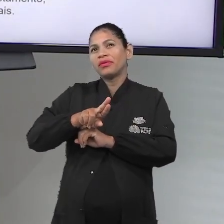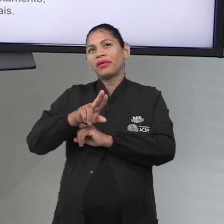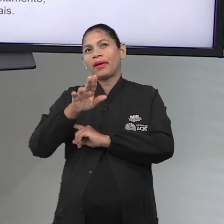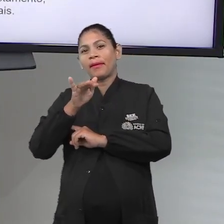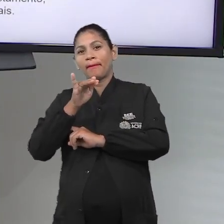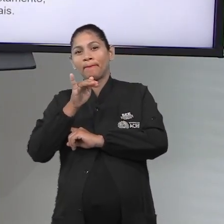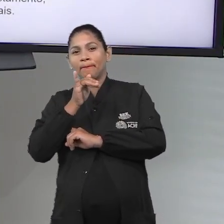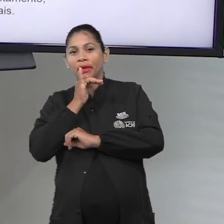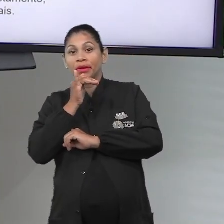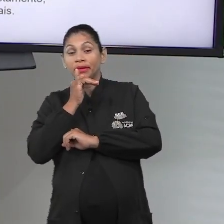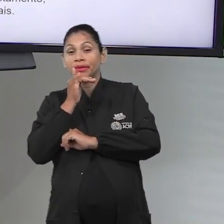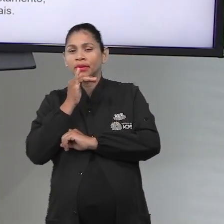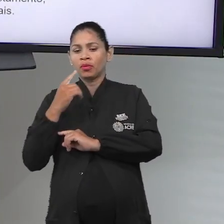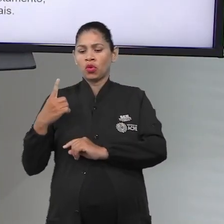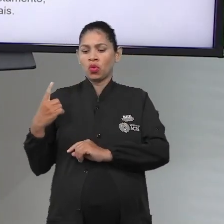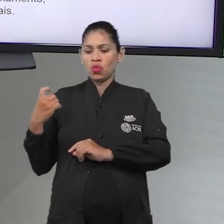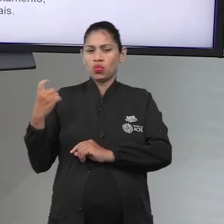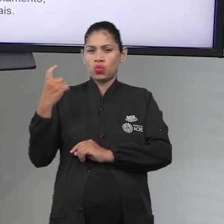ou aquele desodorante